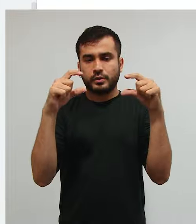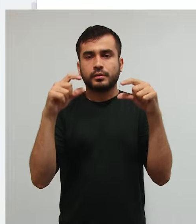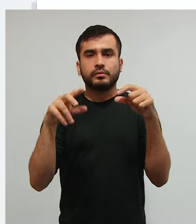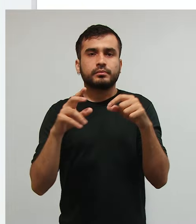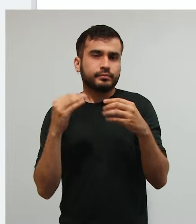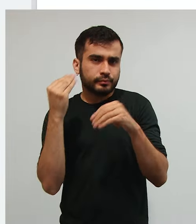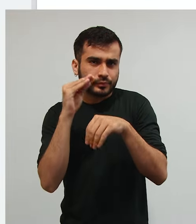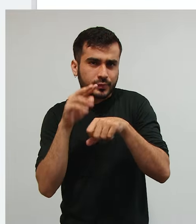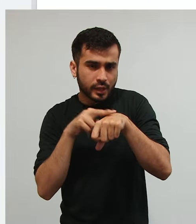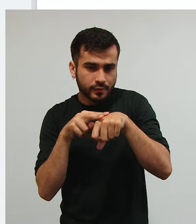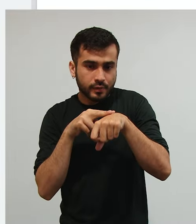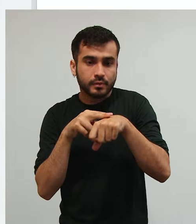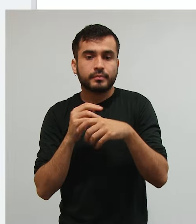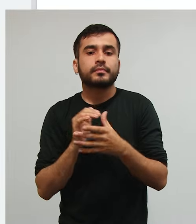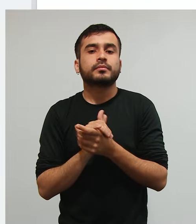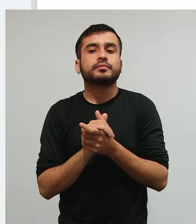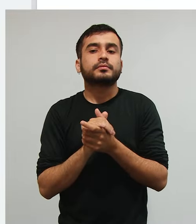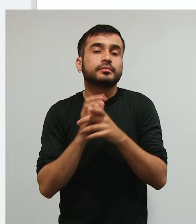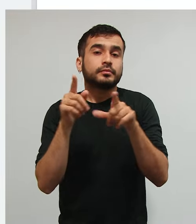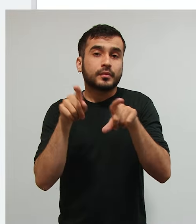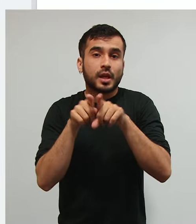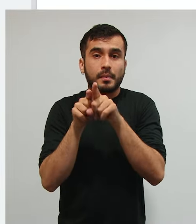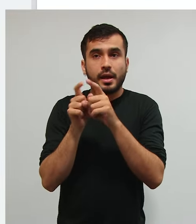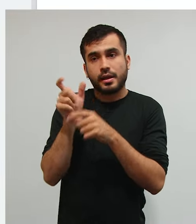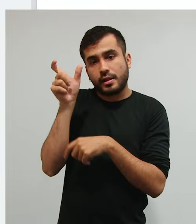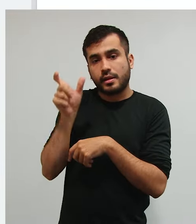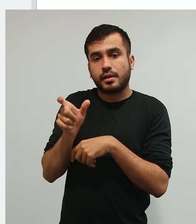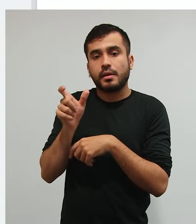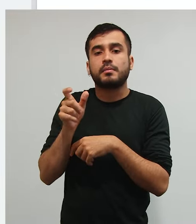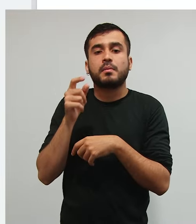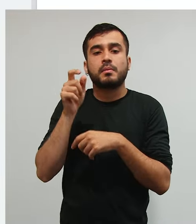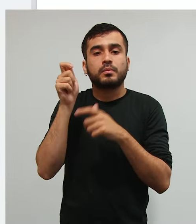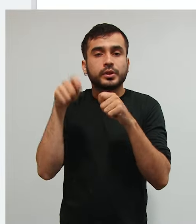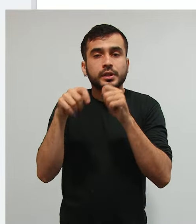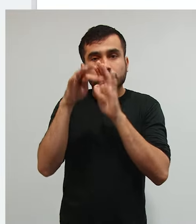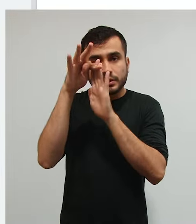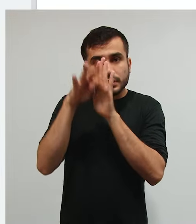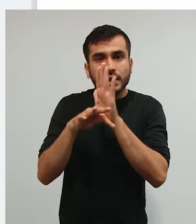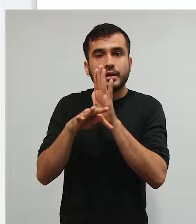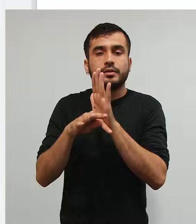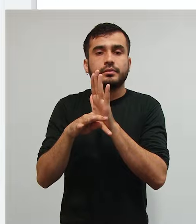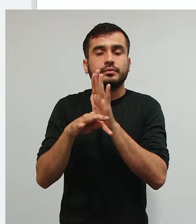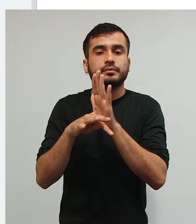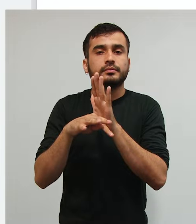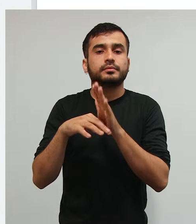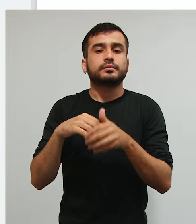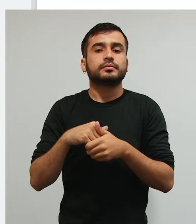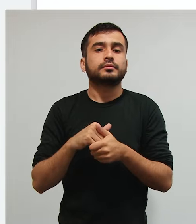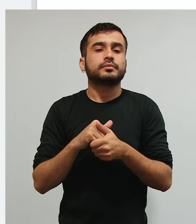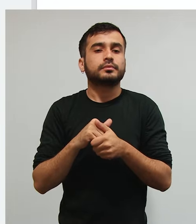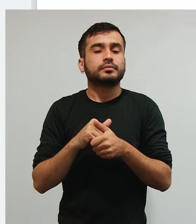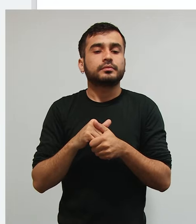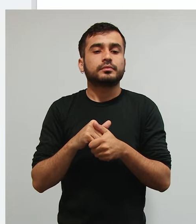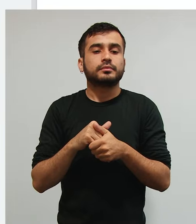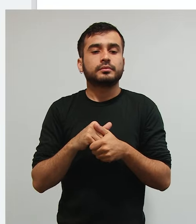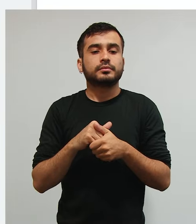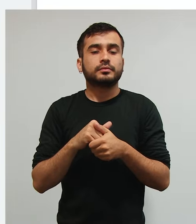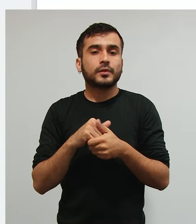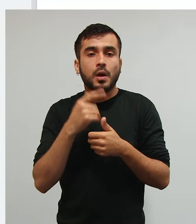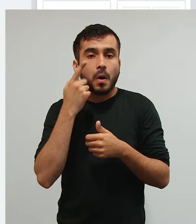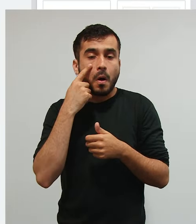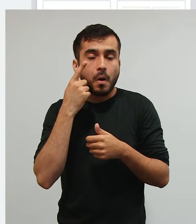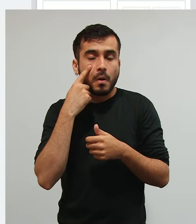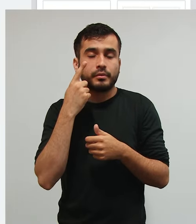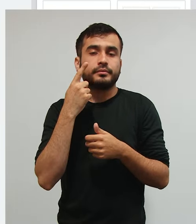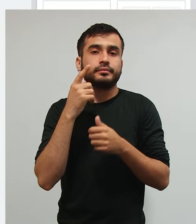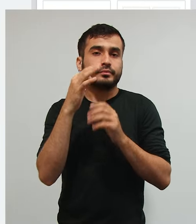que a gente não quer duplicar. A gente só seleciona aqui, muda a paleta de cores, vou deixar verdinho. Inserir no